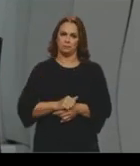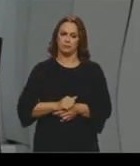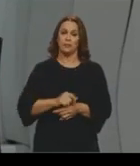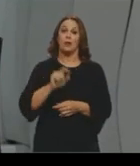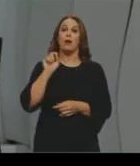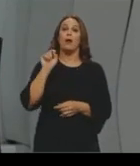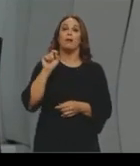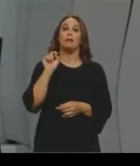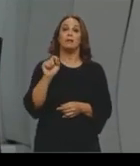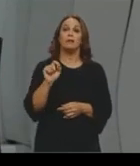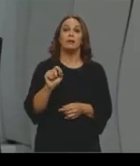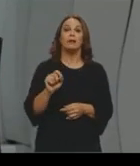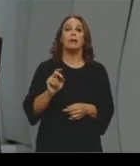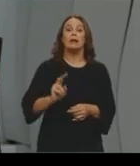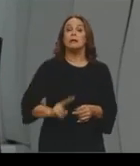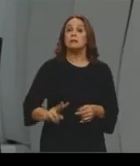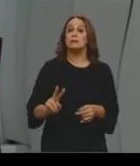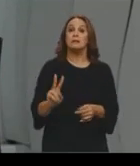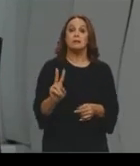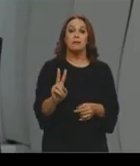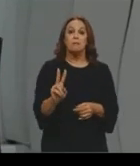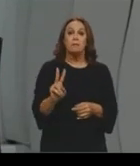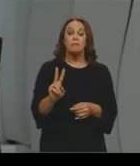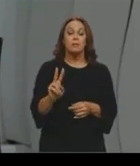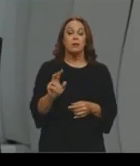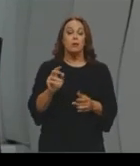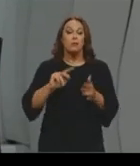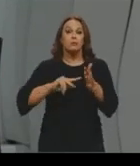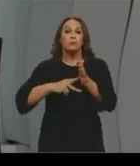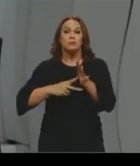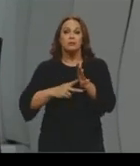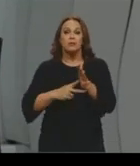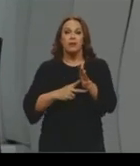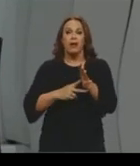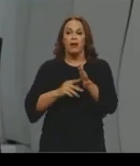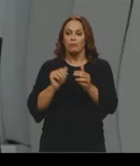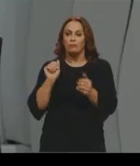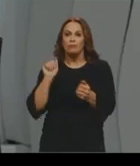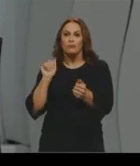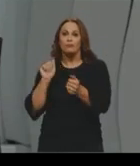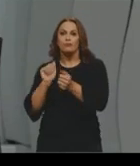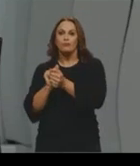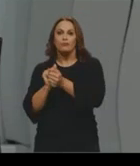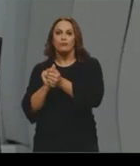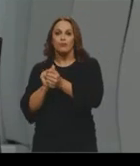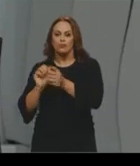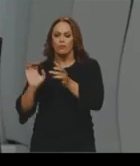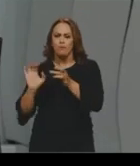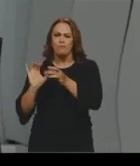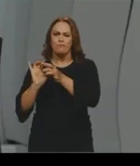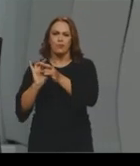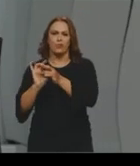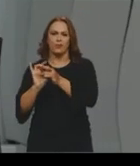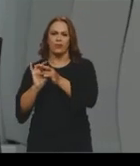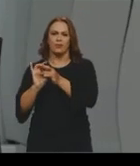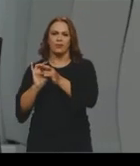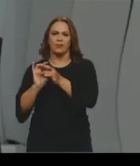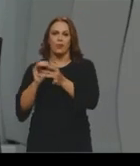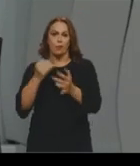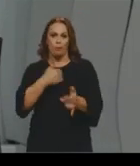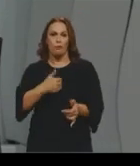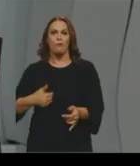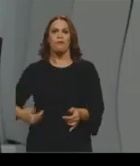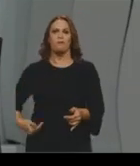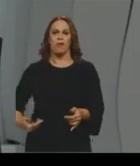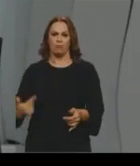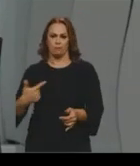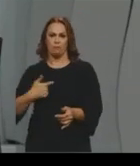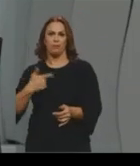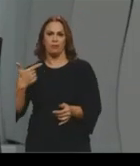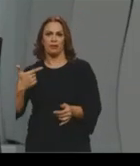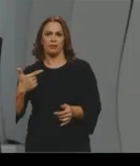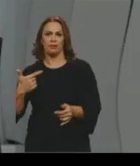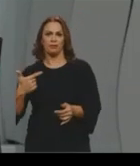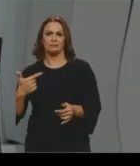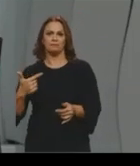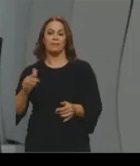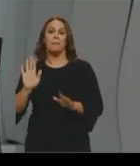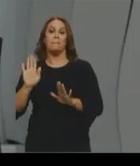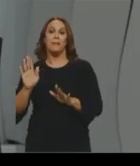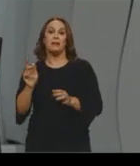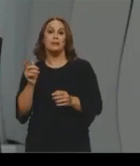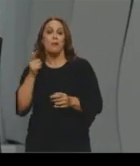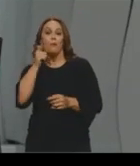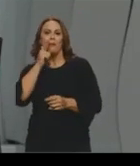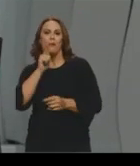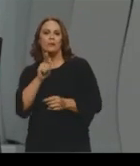estarem atrelados ao governo, vamos dizer assim, ele acabava controlando esses trabalhadores. Então, havia até associações de